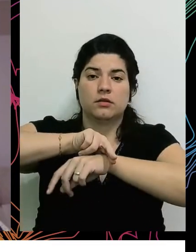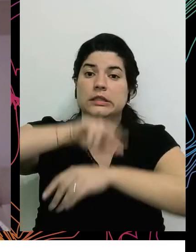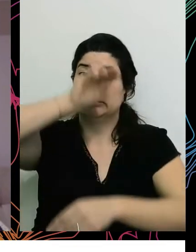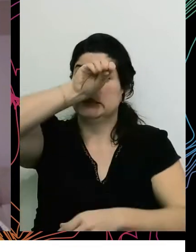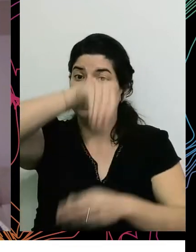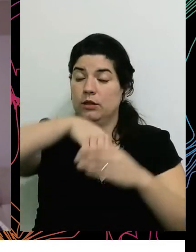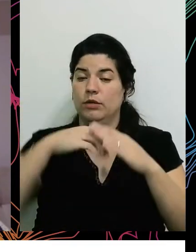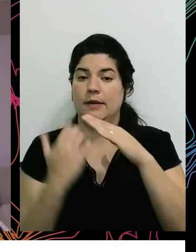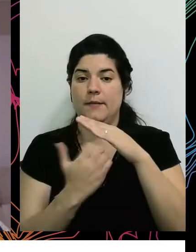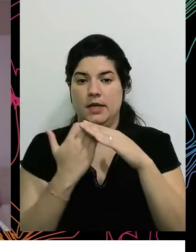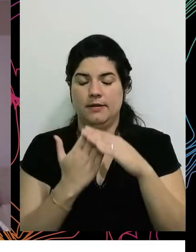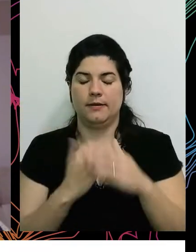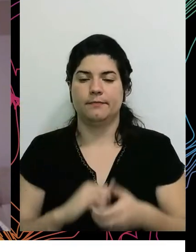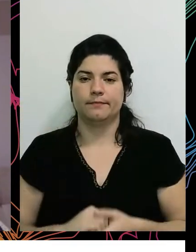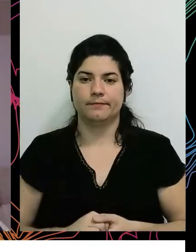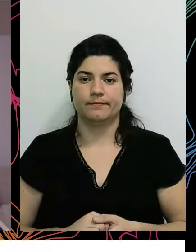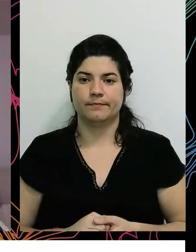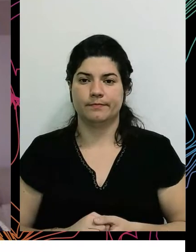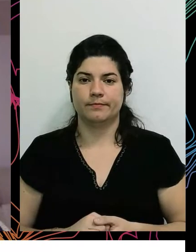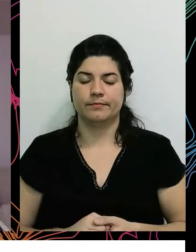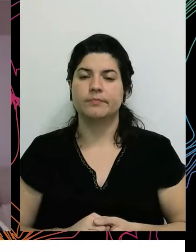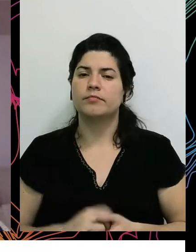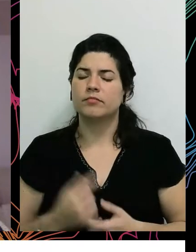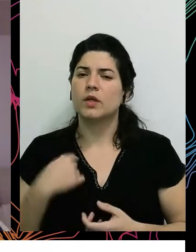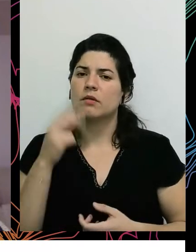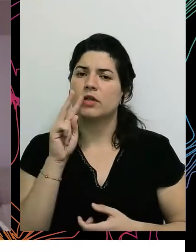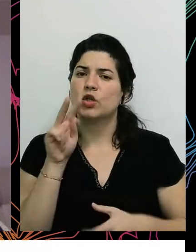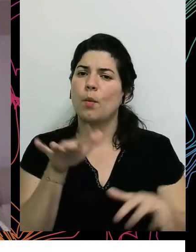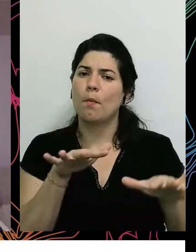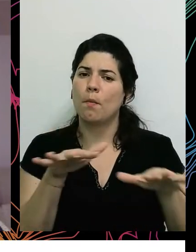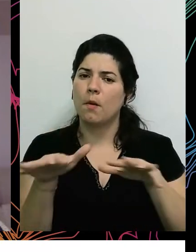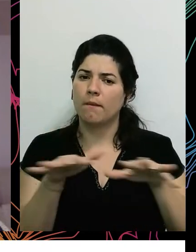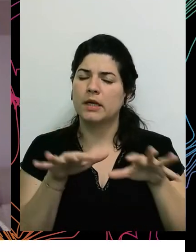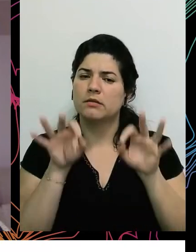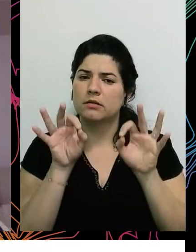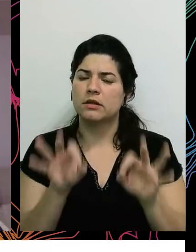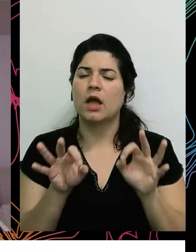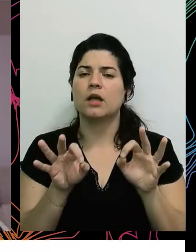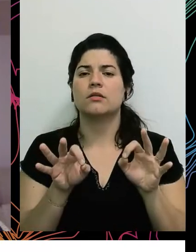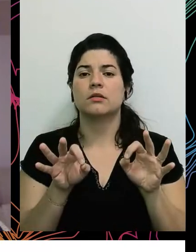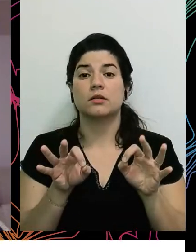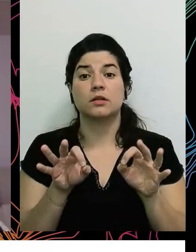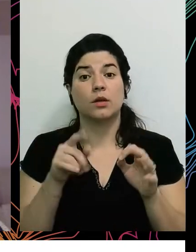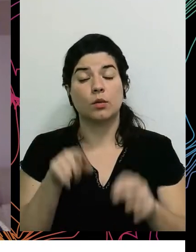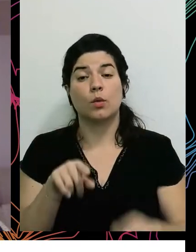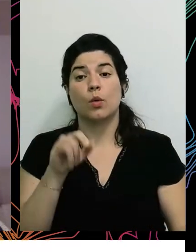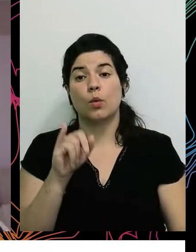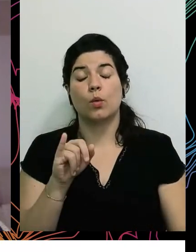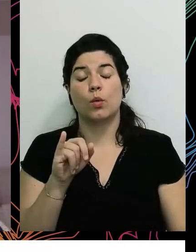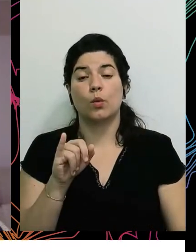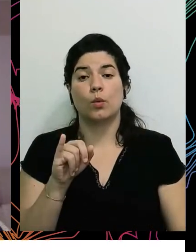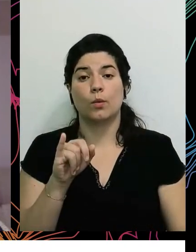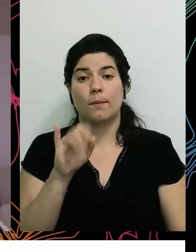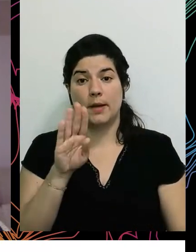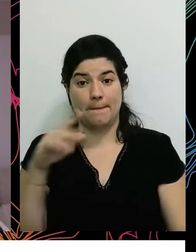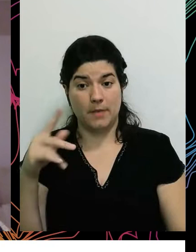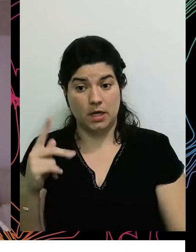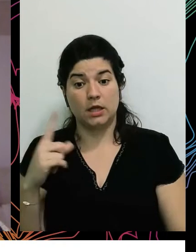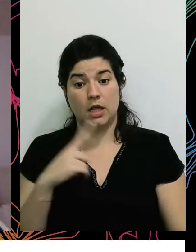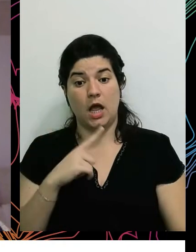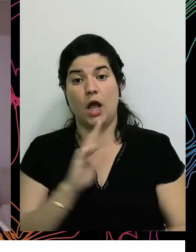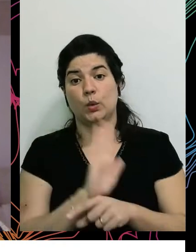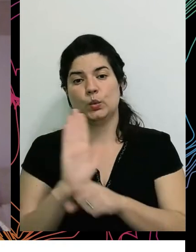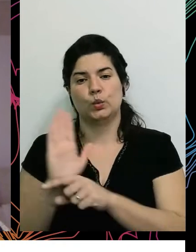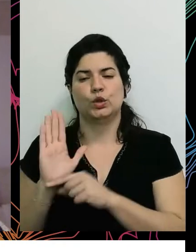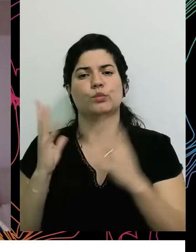empresas. Então, eu vejo esse movimento assim bem claro, e o Instituto Brasileiro do Petróleo tem ajudado bastante. Então, a